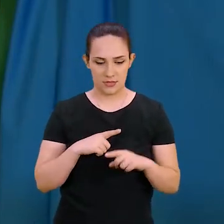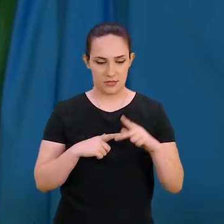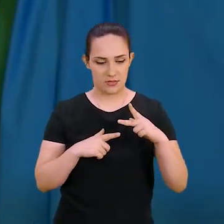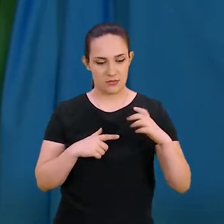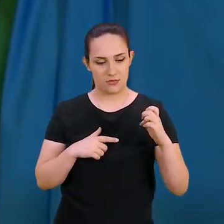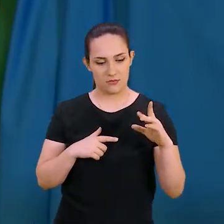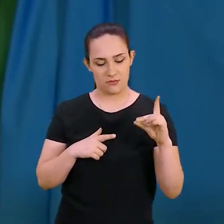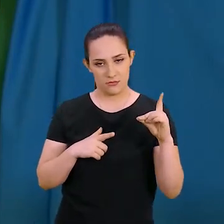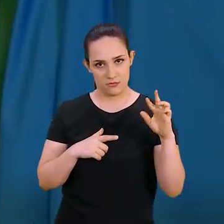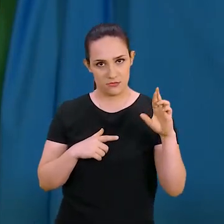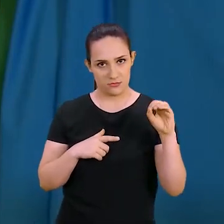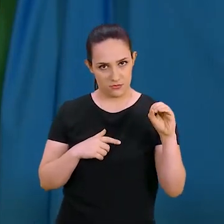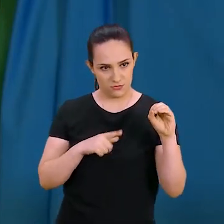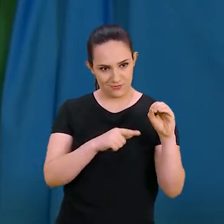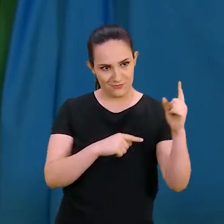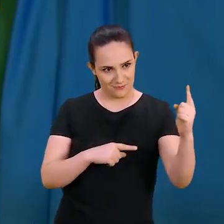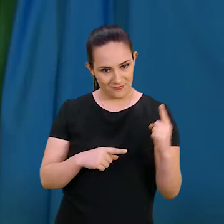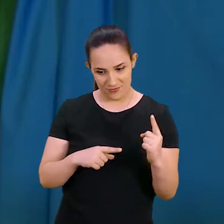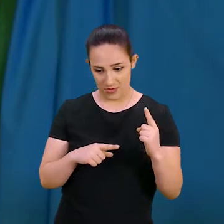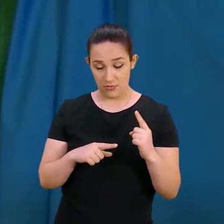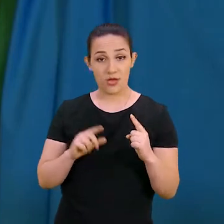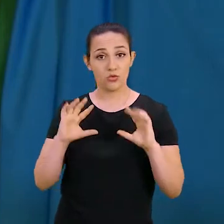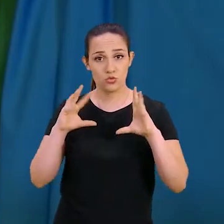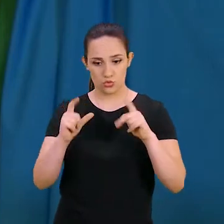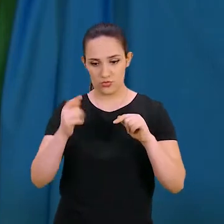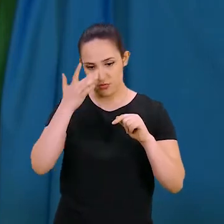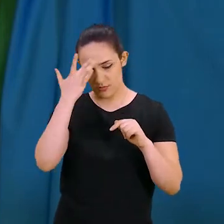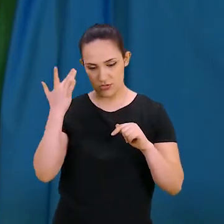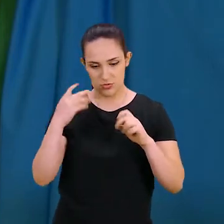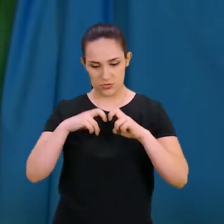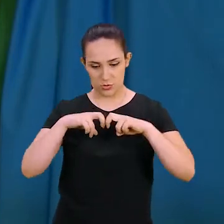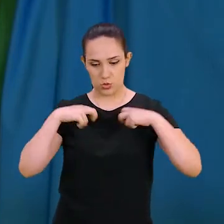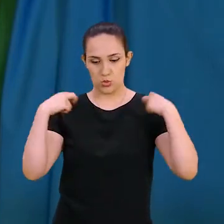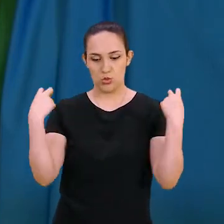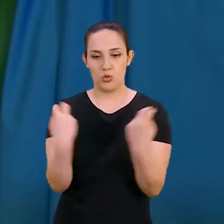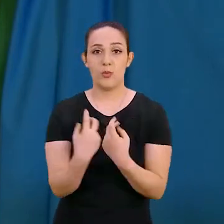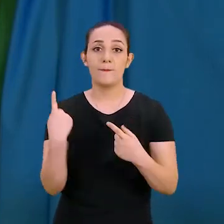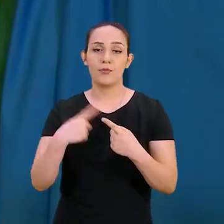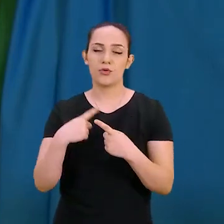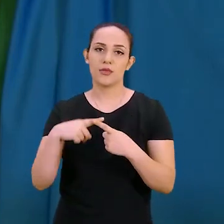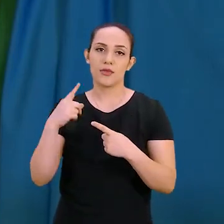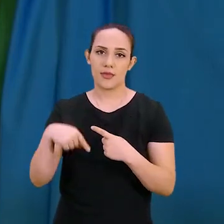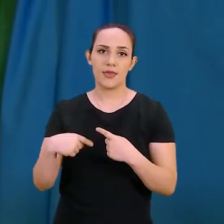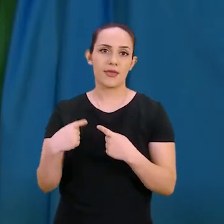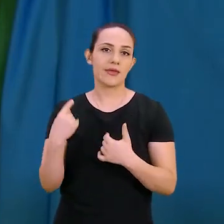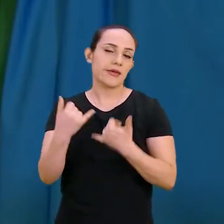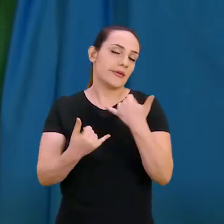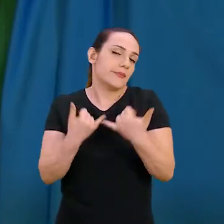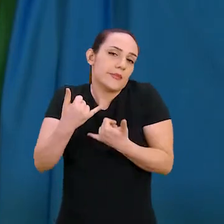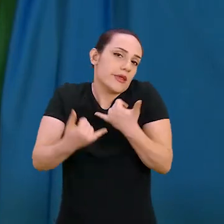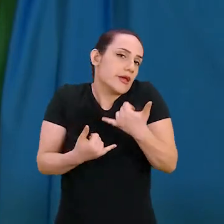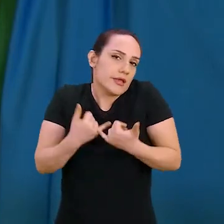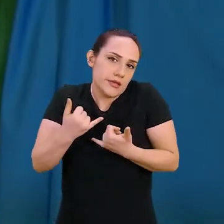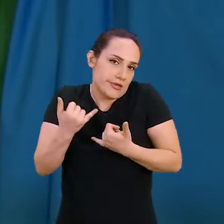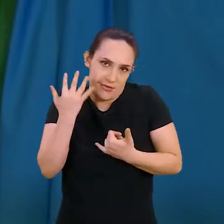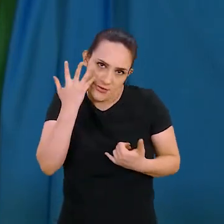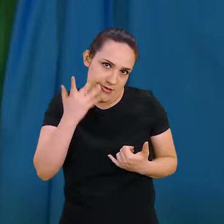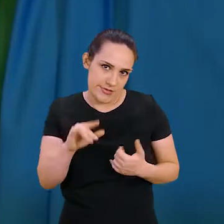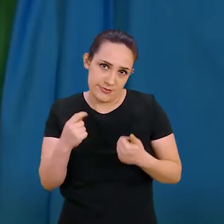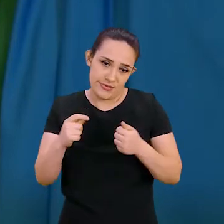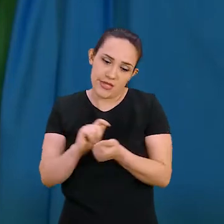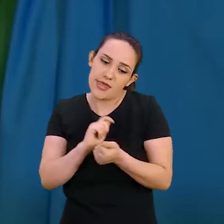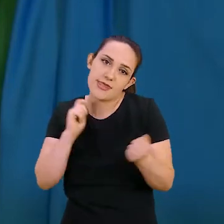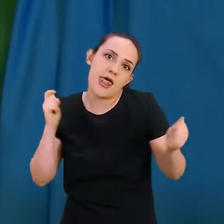Pedrinho, nós sentamos em roda, porque os menores, nós temos que trabalhar de forma muito lúdica. A